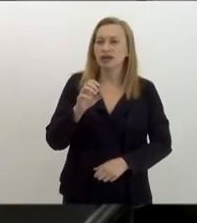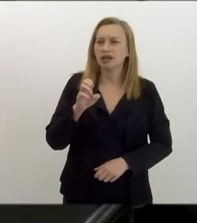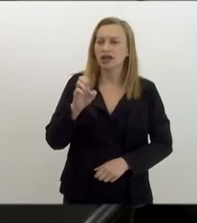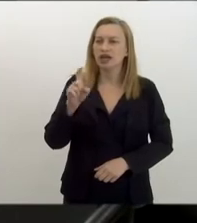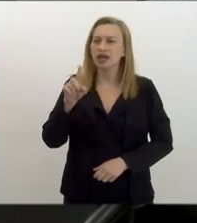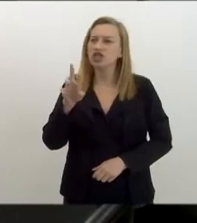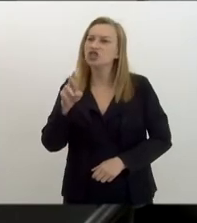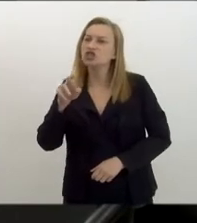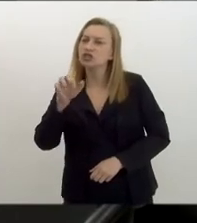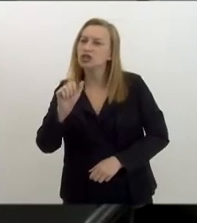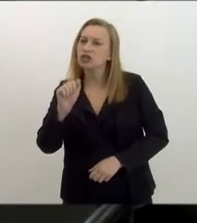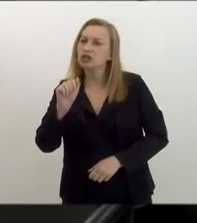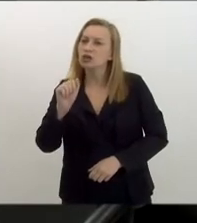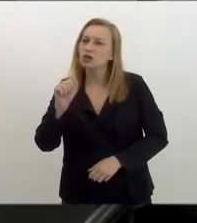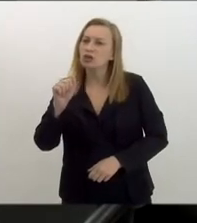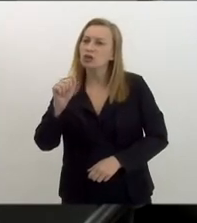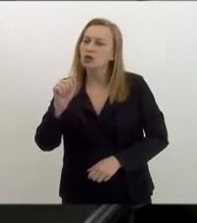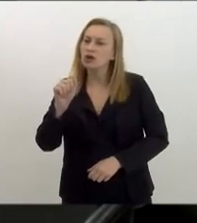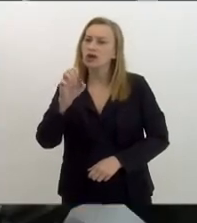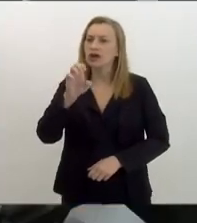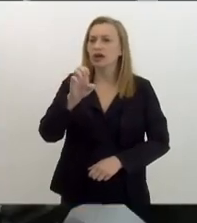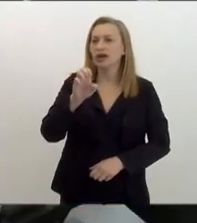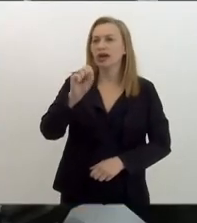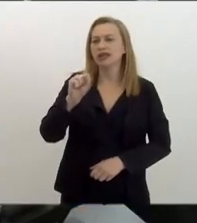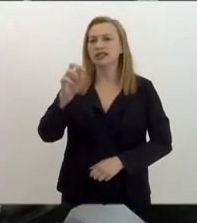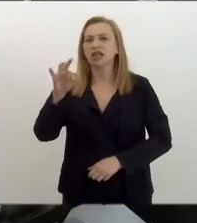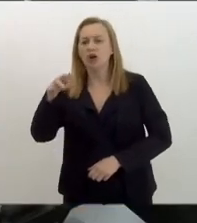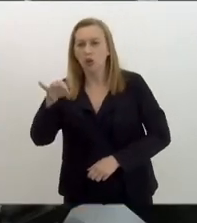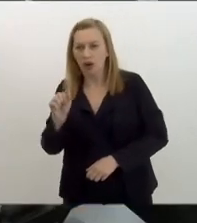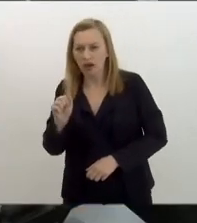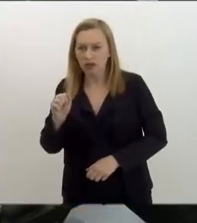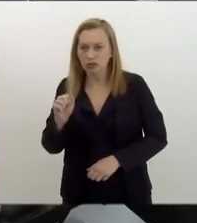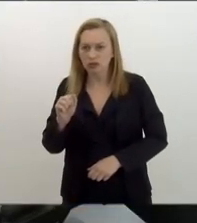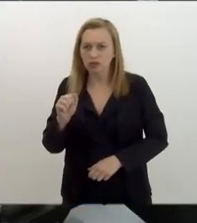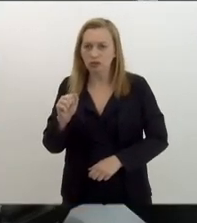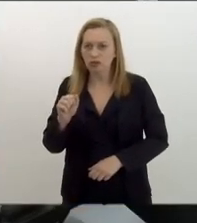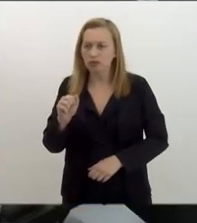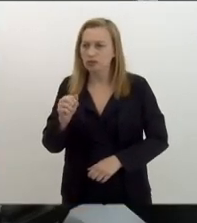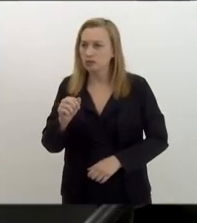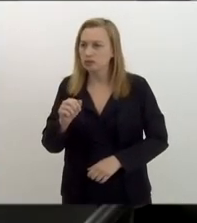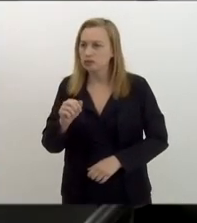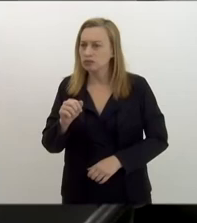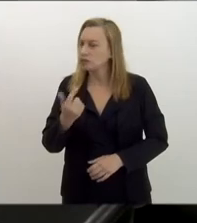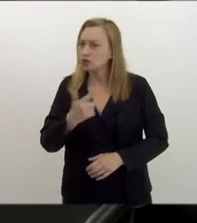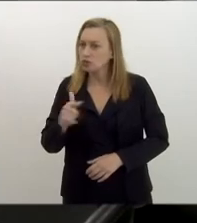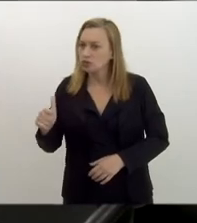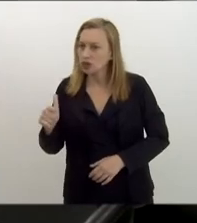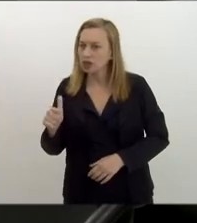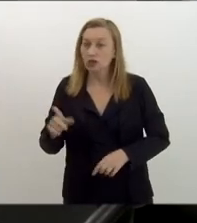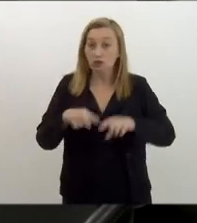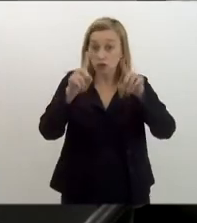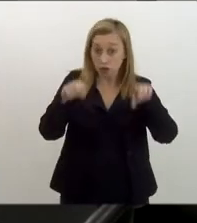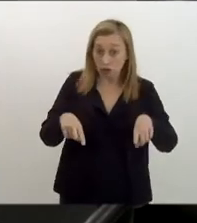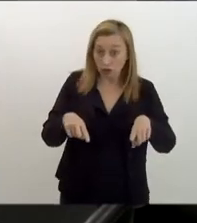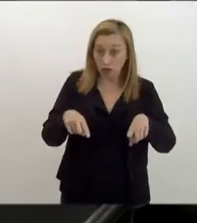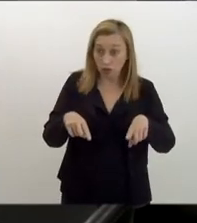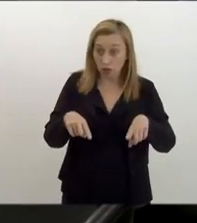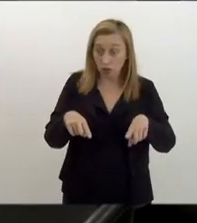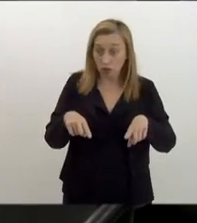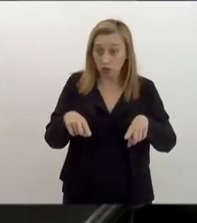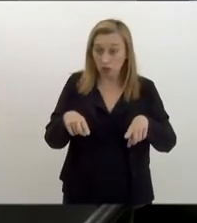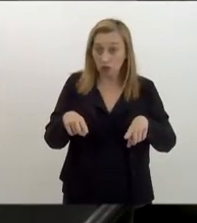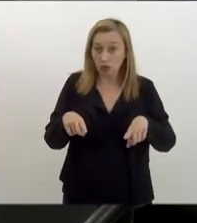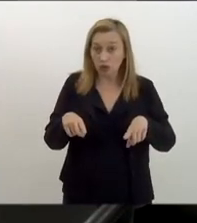foi não o Extra quadro deixou desistir e os servidores de carreira foram